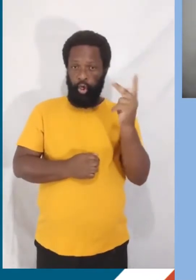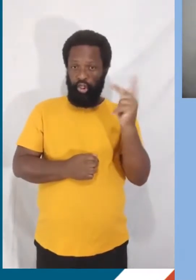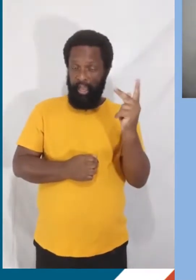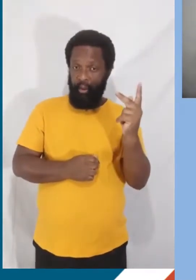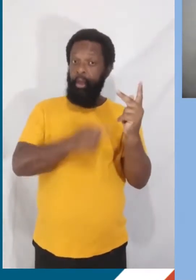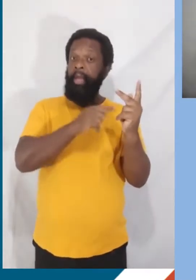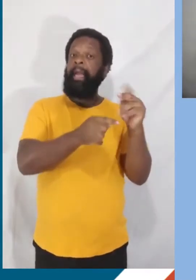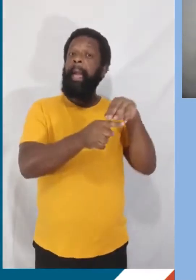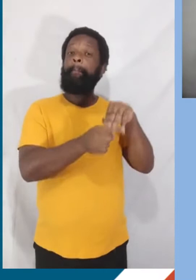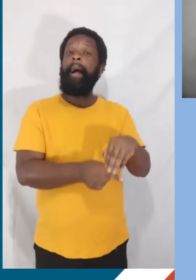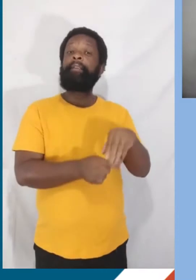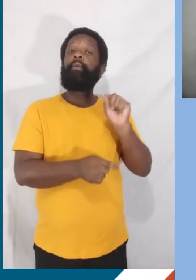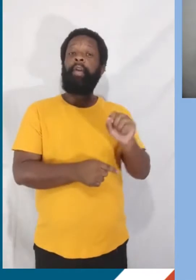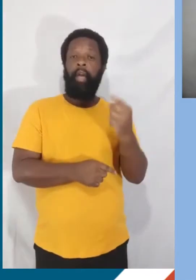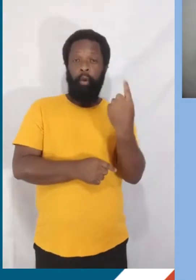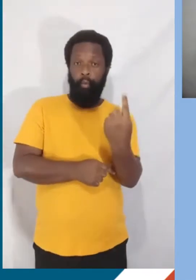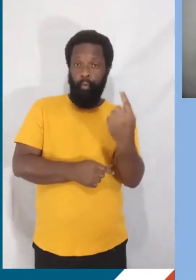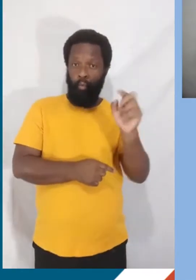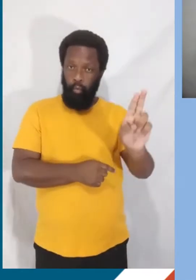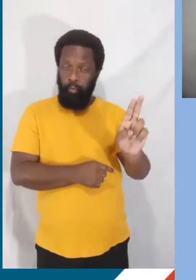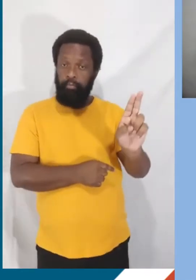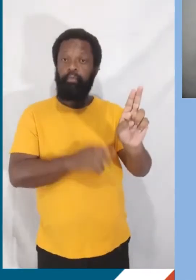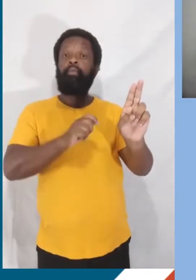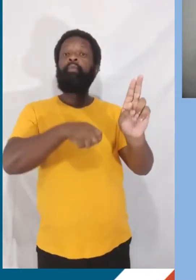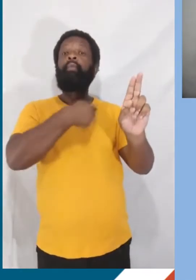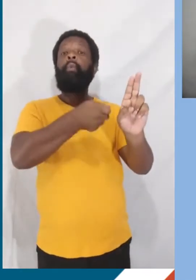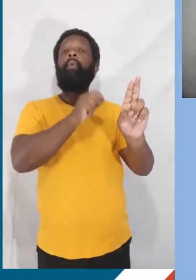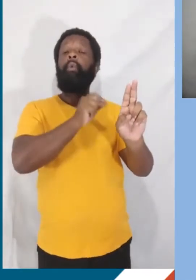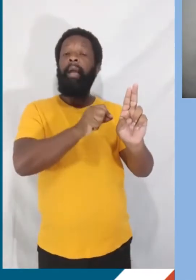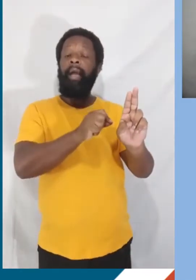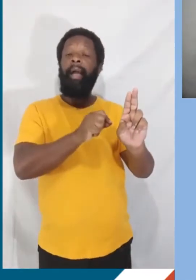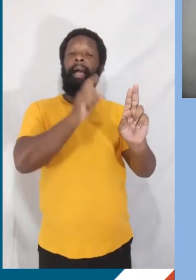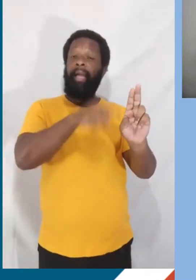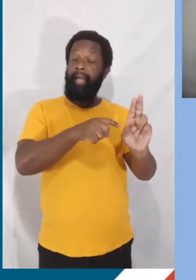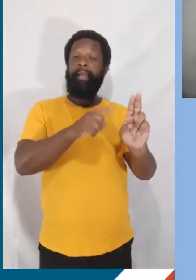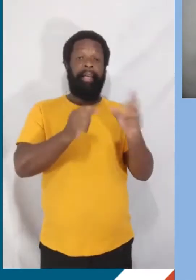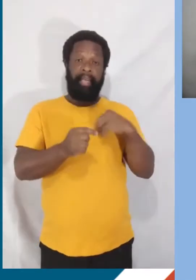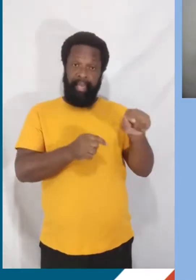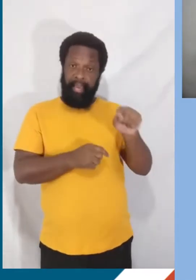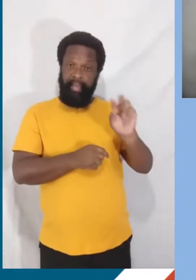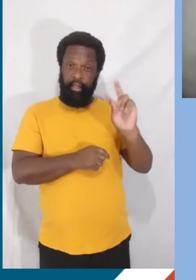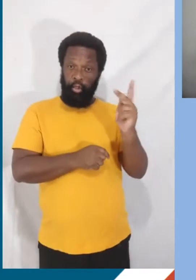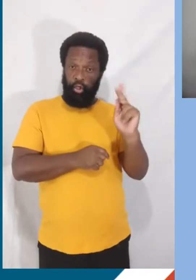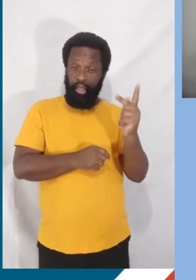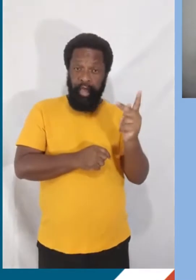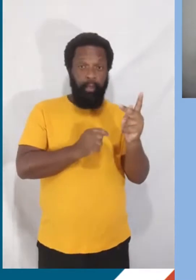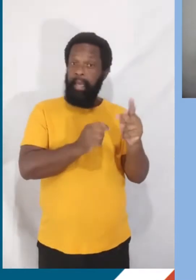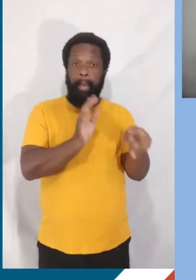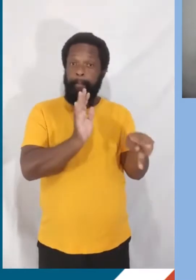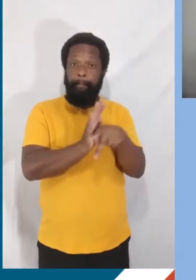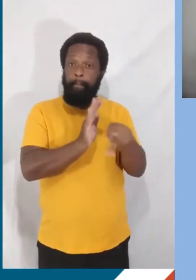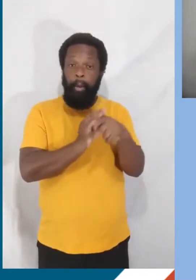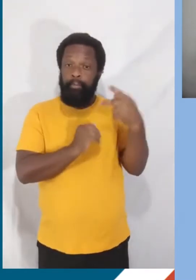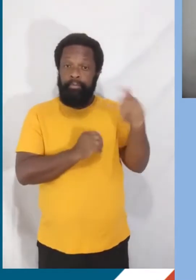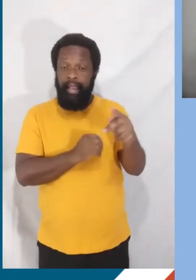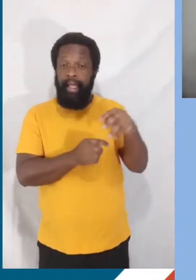o hidrogênio. O hidrogênio ele tem massa atômica igual a 1U. Isso quer dizer o que, Jorge? Que nada mais nada menos, o hidrogênio já